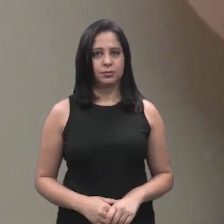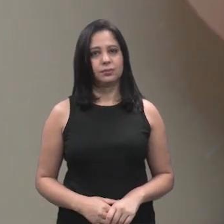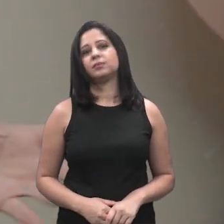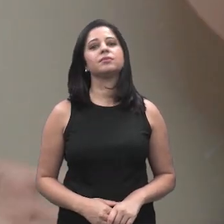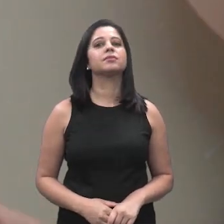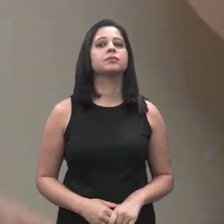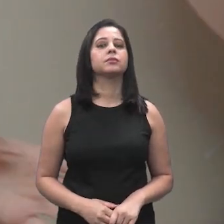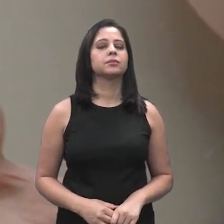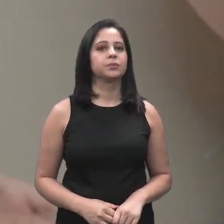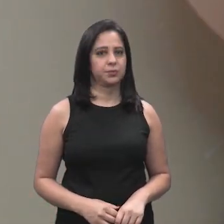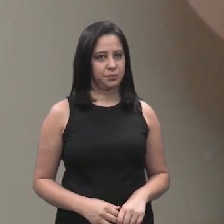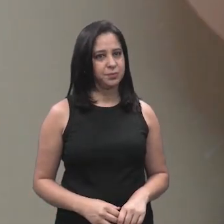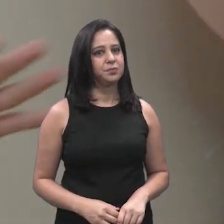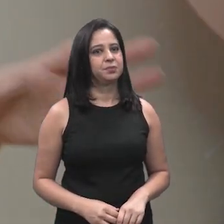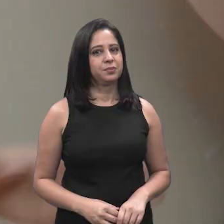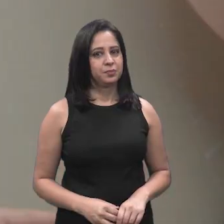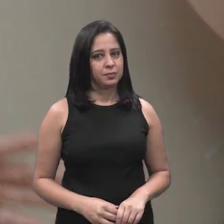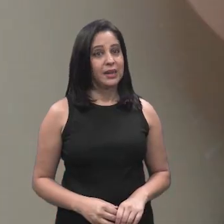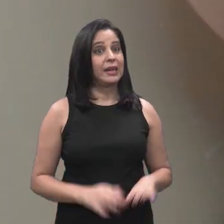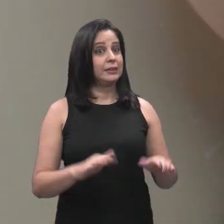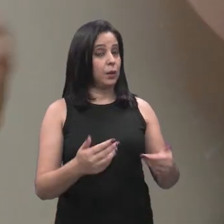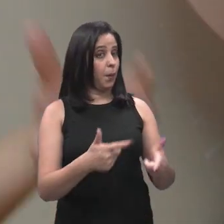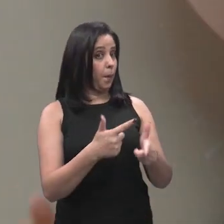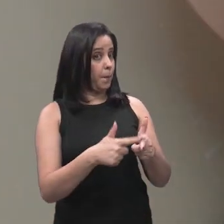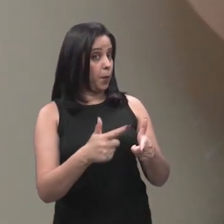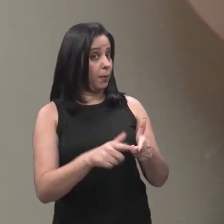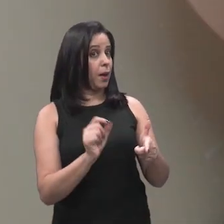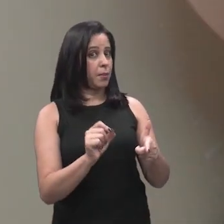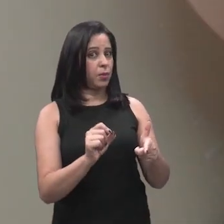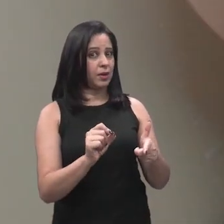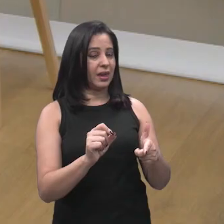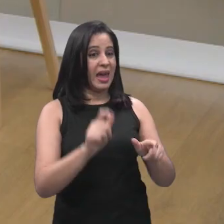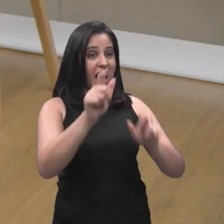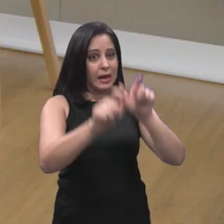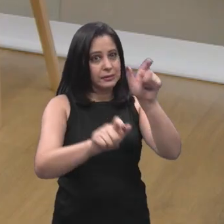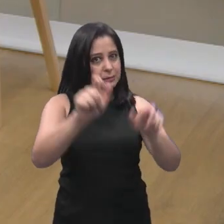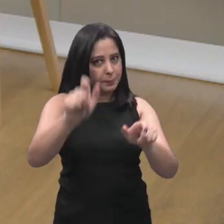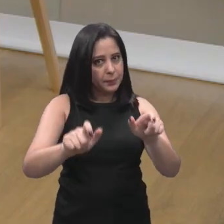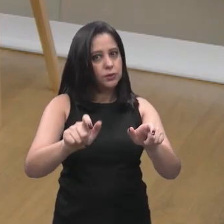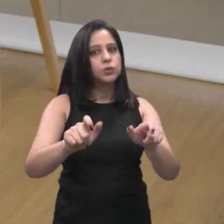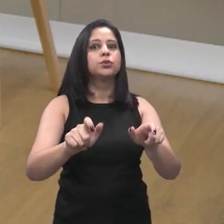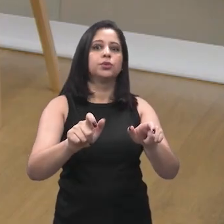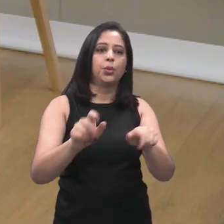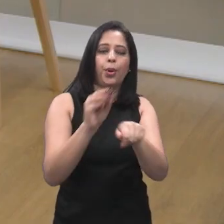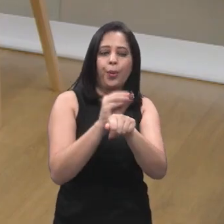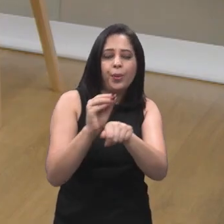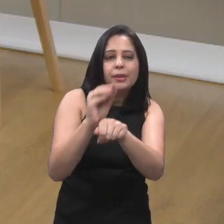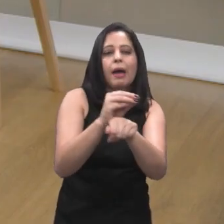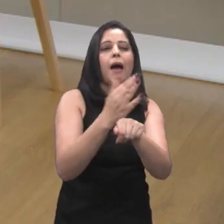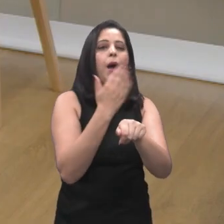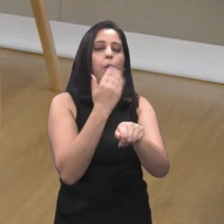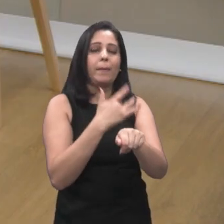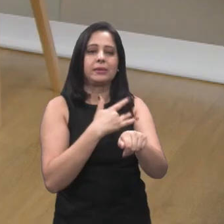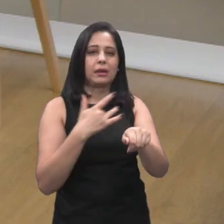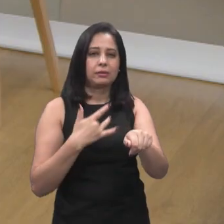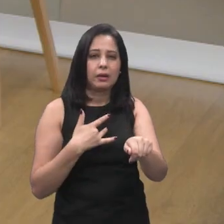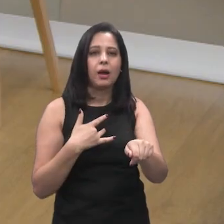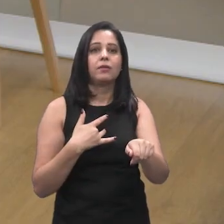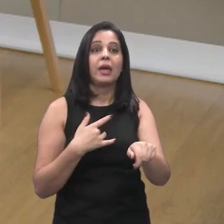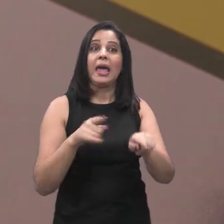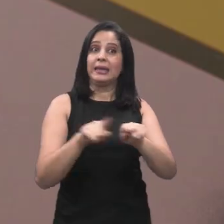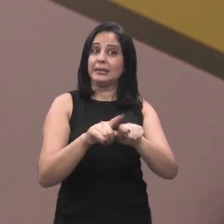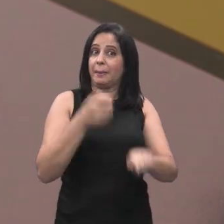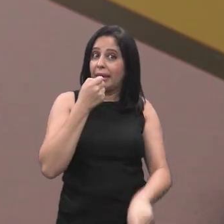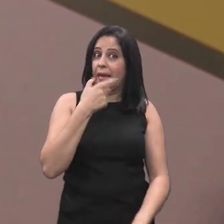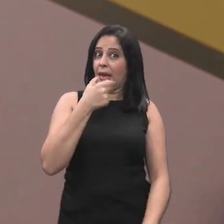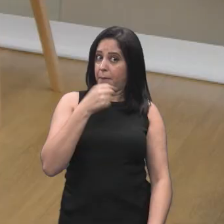problema também que as pessoas elas precisam, né, além de se cuidar ali, alimentação, exercícios físicos, e se medicando, né? Ah, sim, às vezes, dependendo,